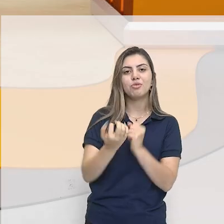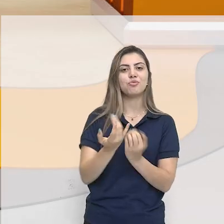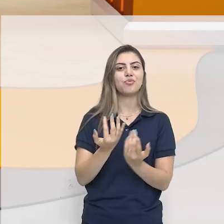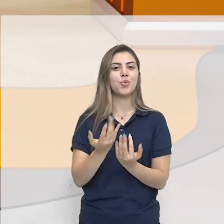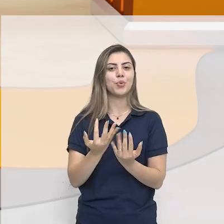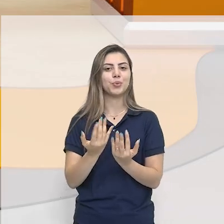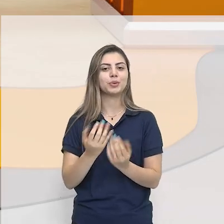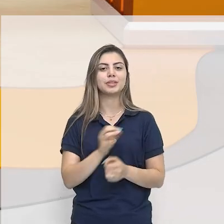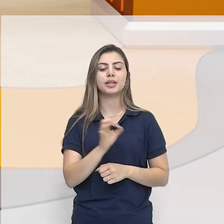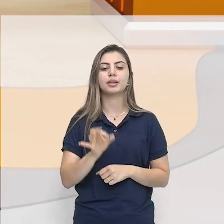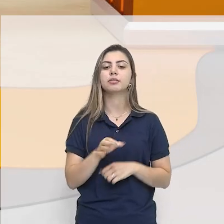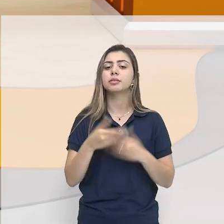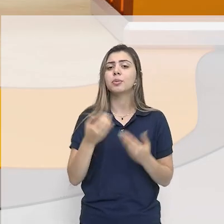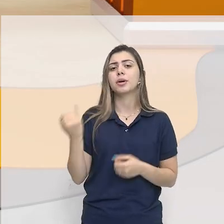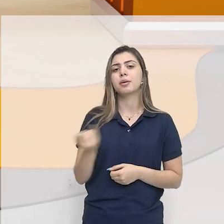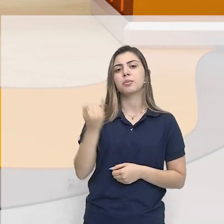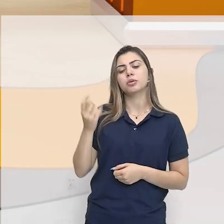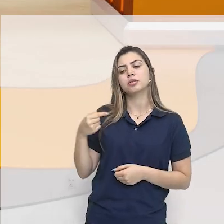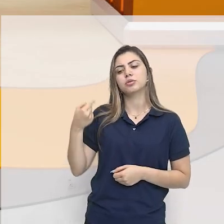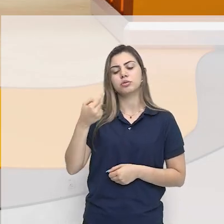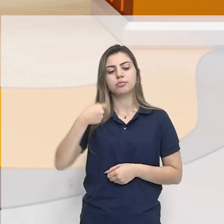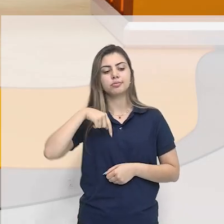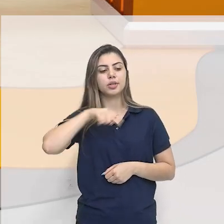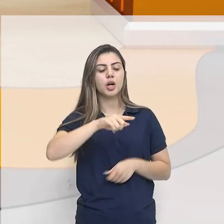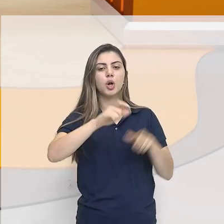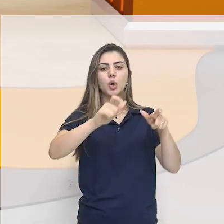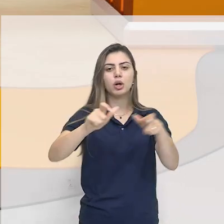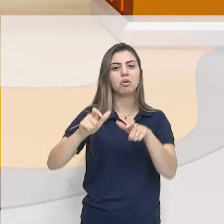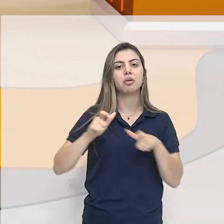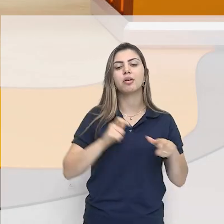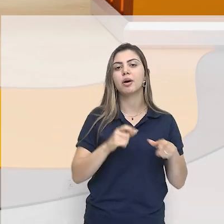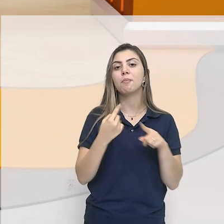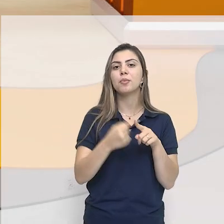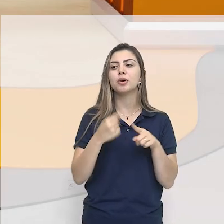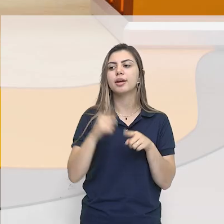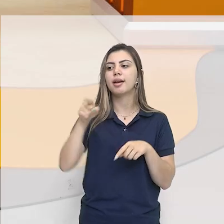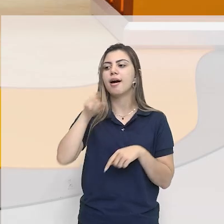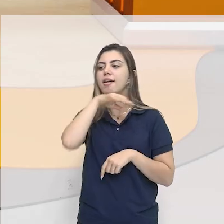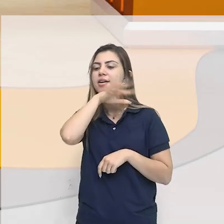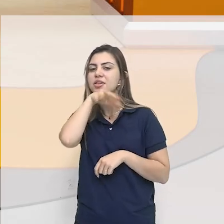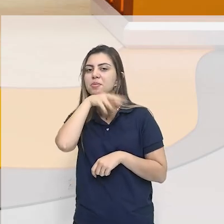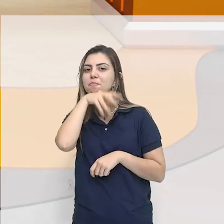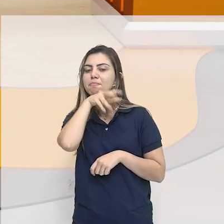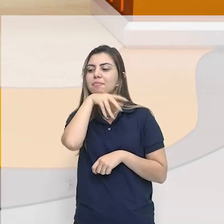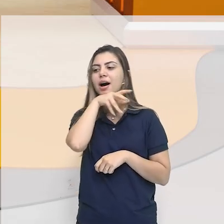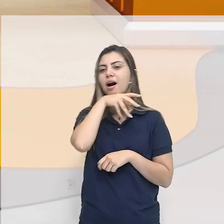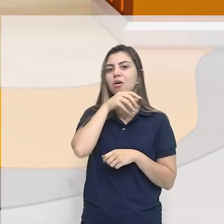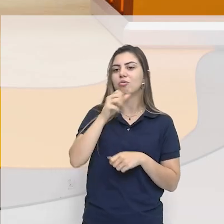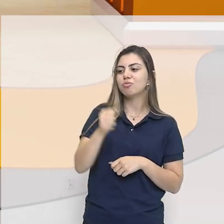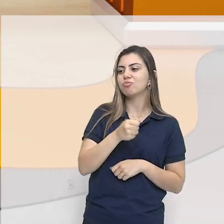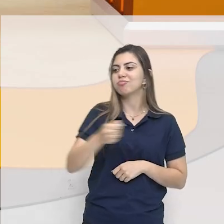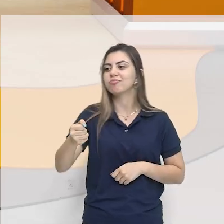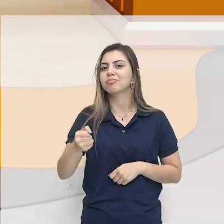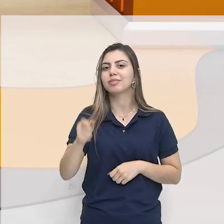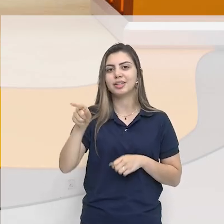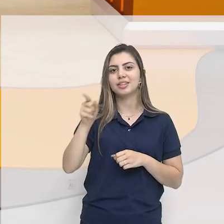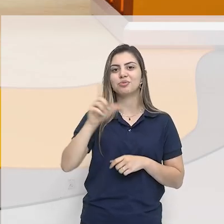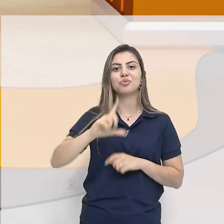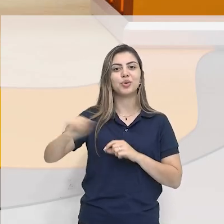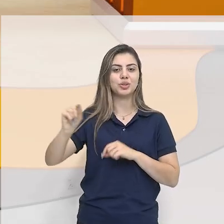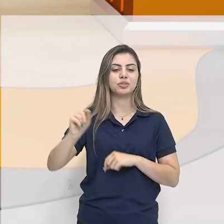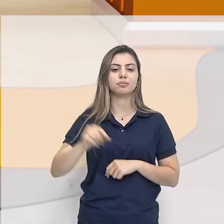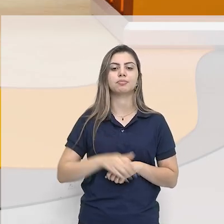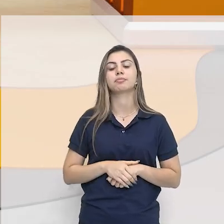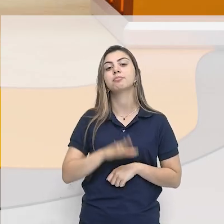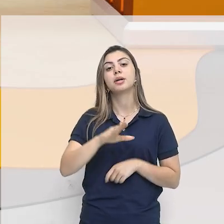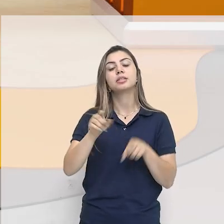De realmente andar pelas savanas, porque agora eu posso afugentar os animais. E uma outra coisa bem interessante também é o